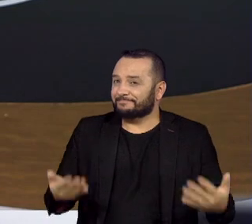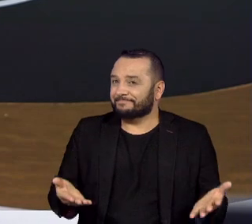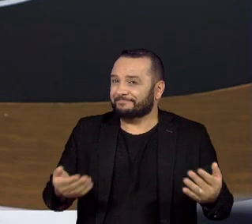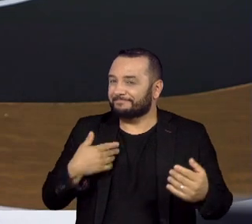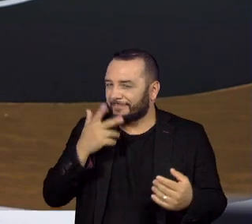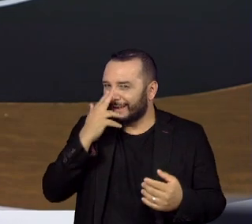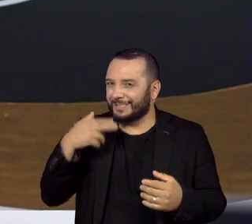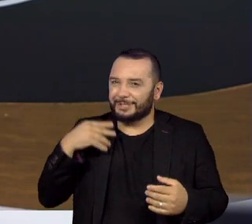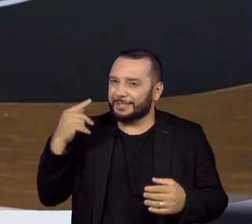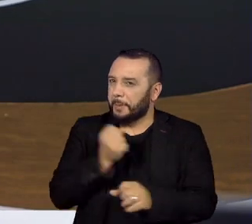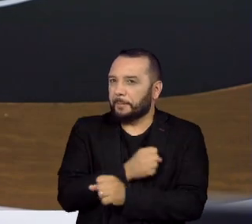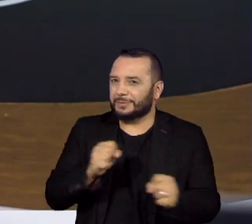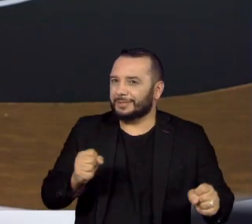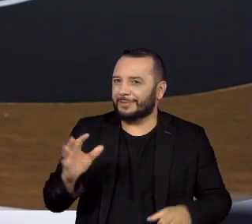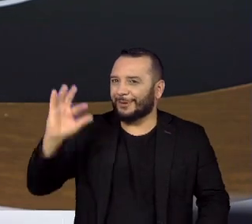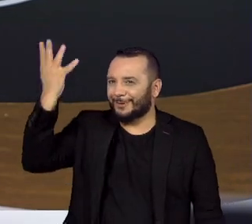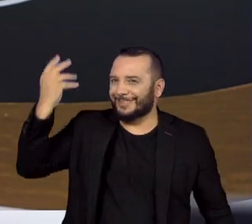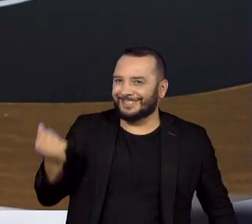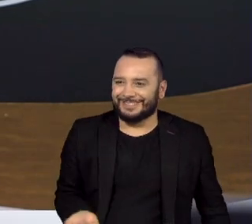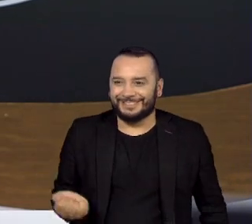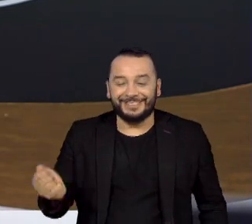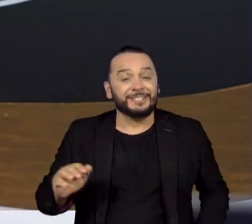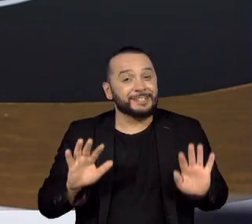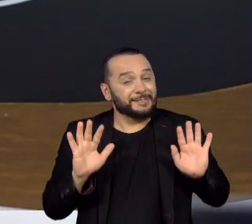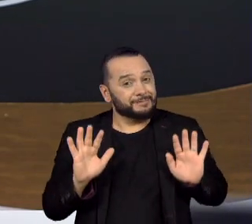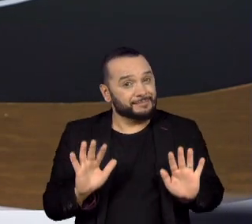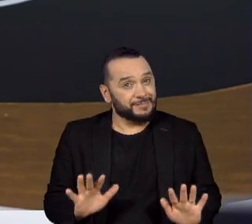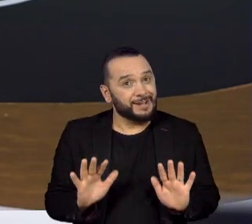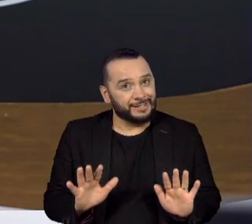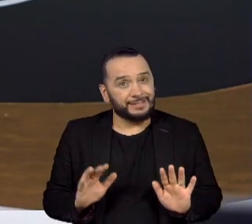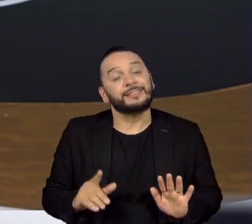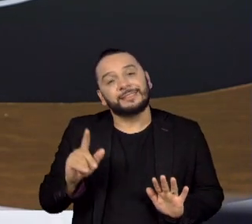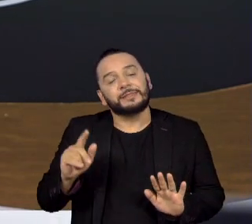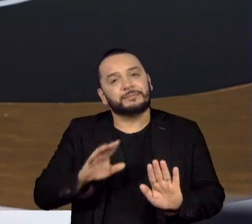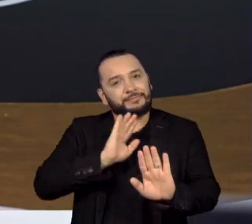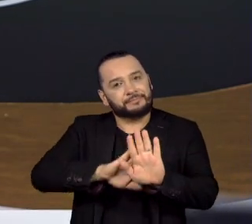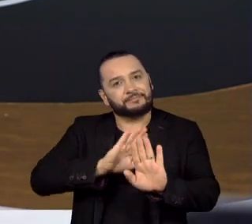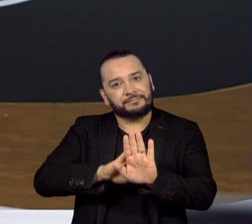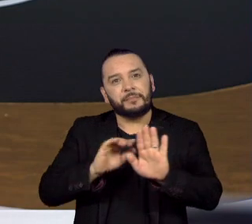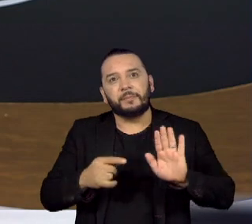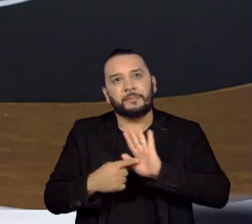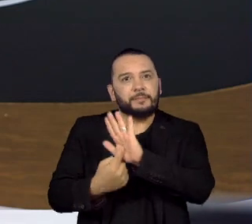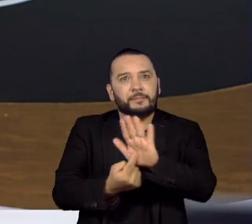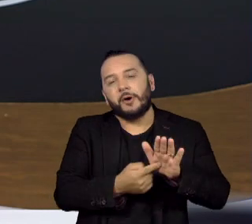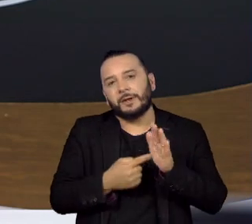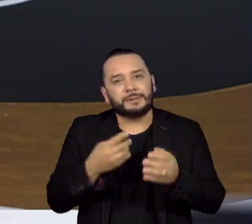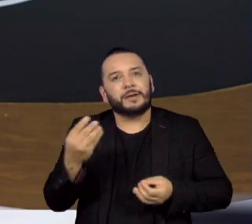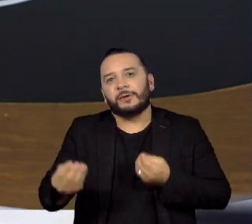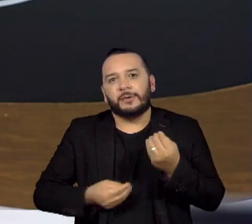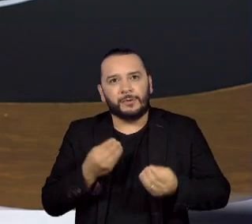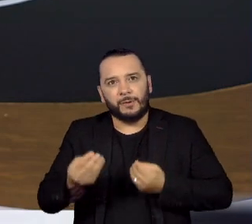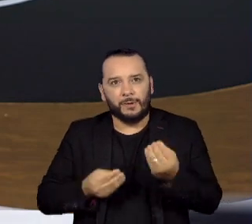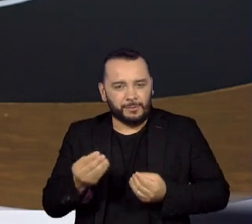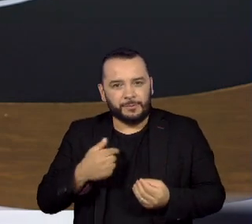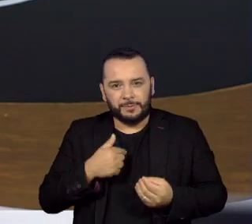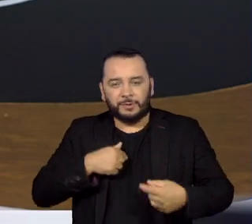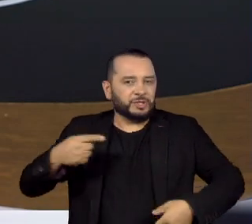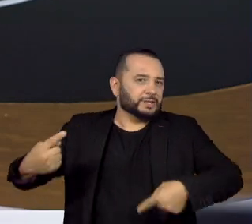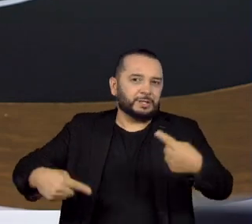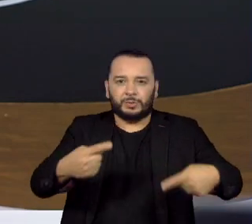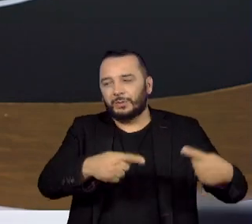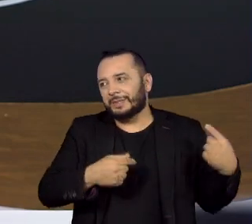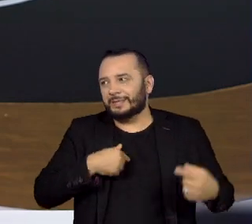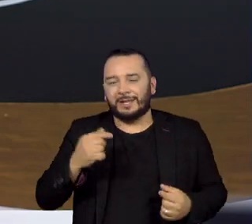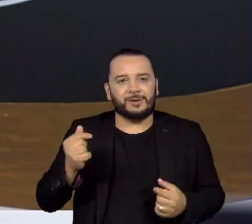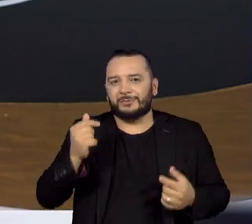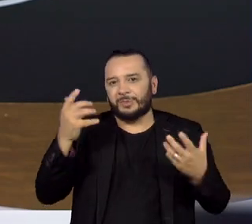muito distante de acontecer, o que, por si só, já é um sinal eloquente do estreitamento do espaço para discussão pública